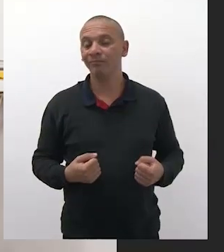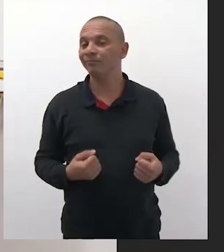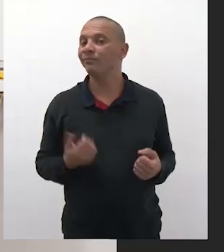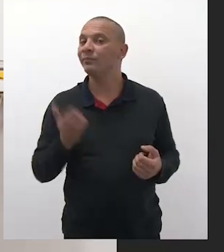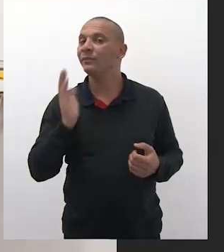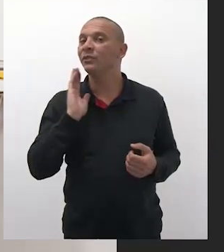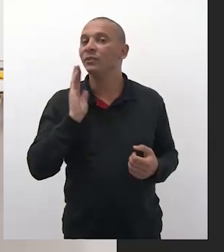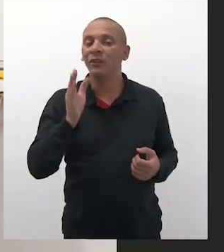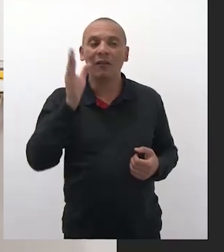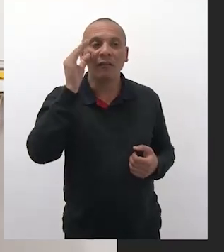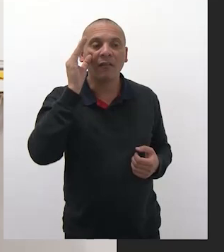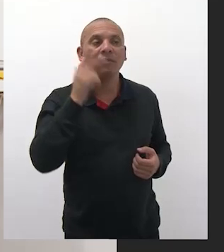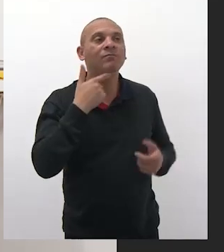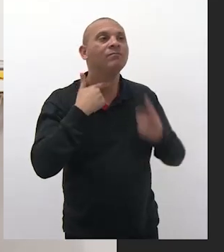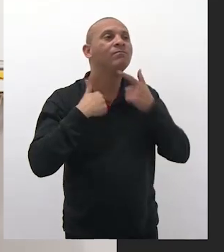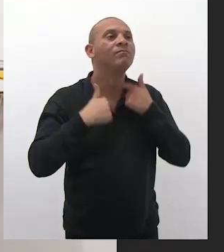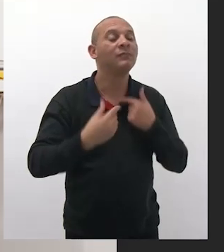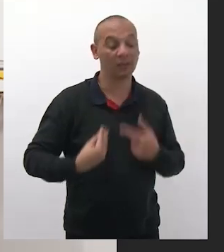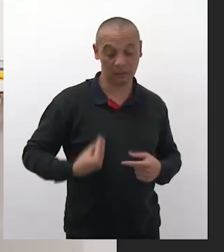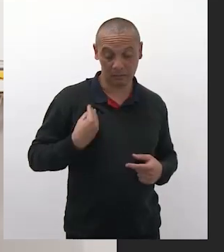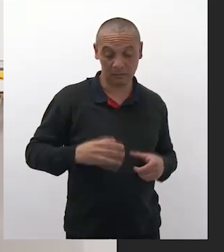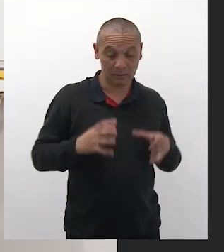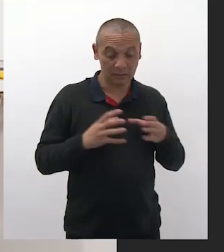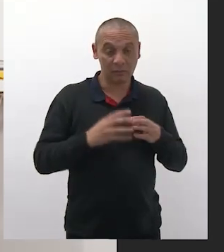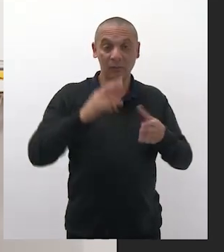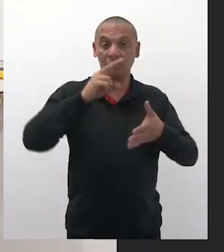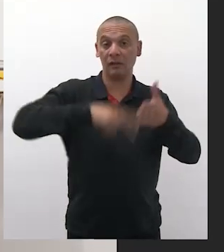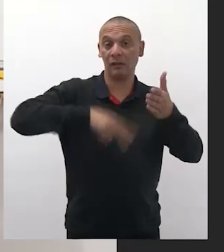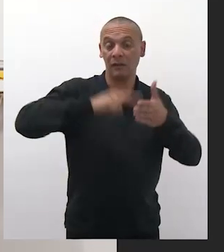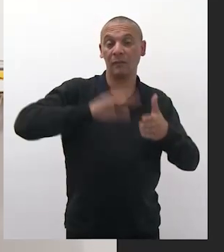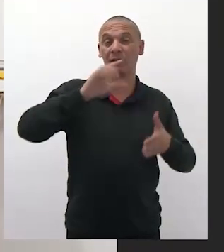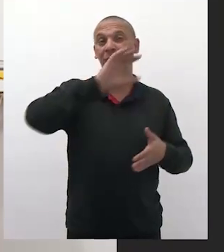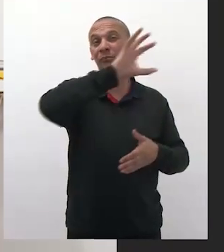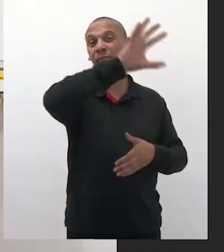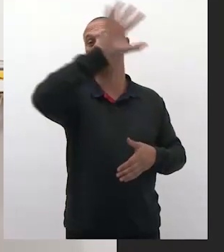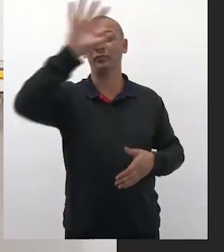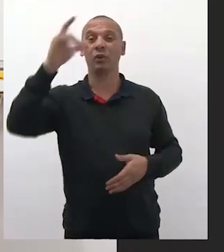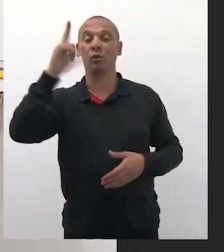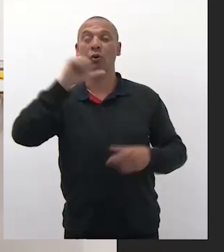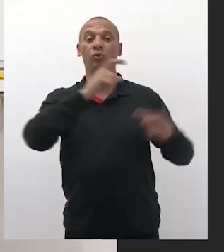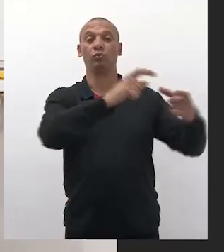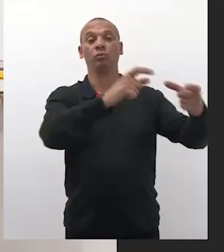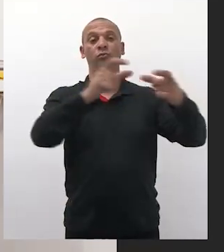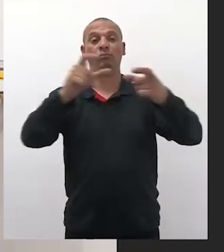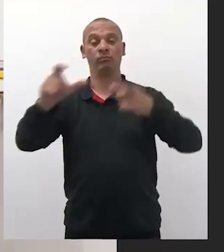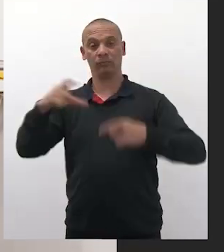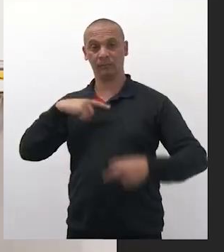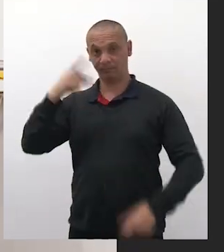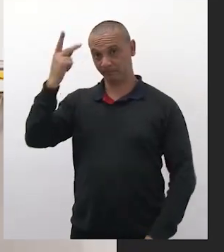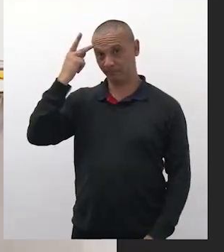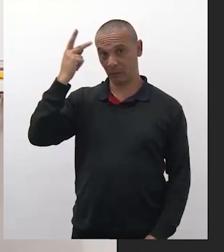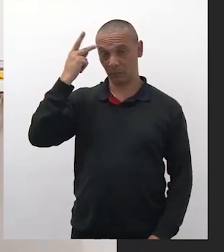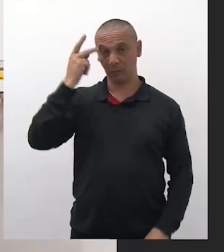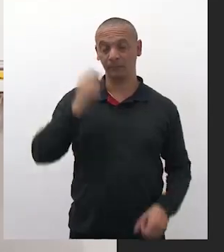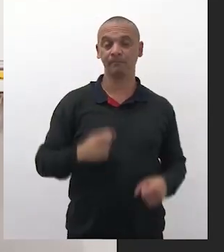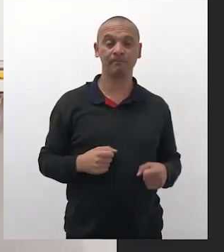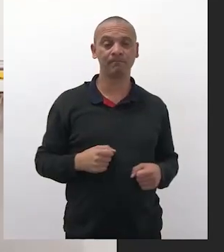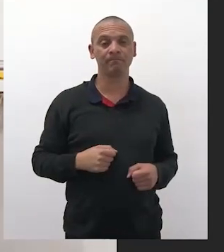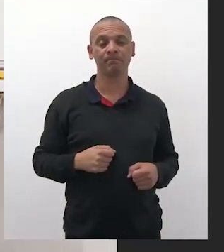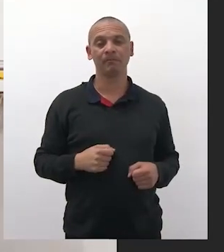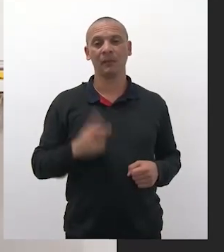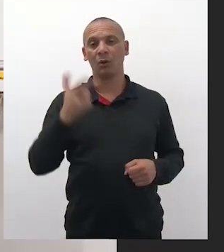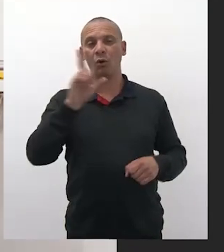né, interessados em participar do clube, mas de outros lugares de São Paulo, de